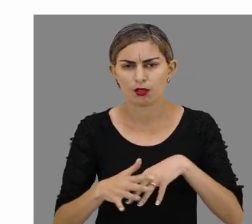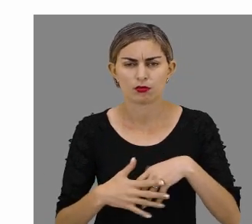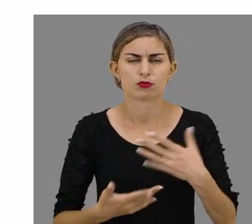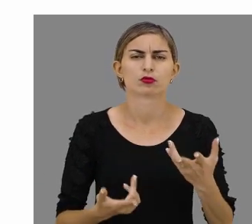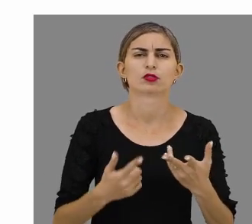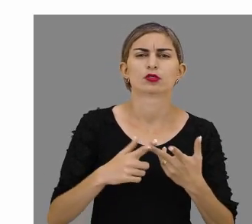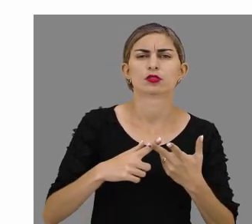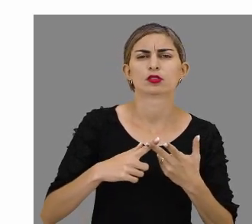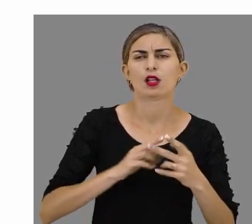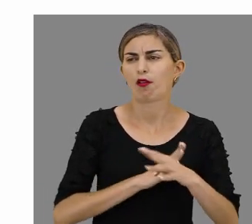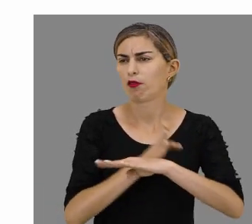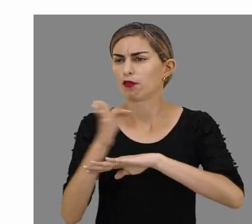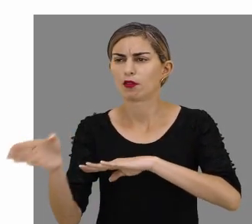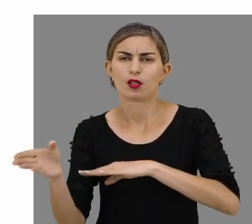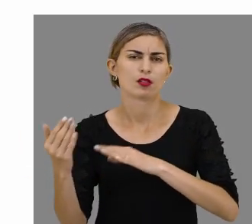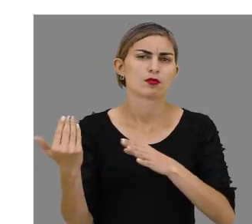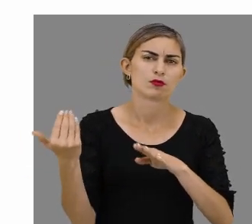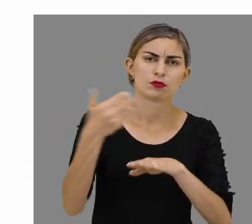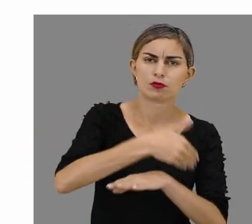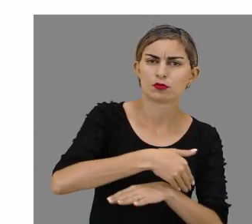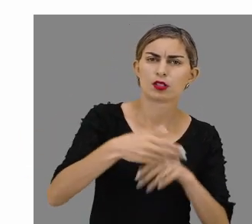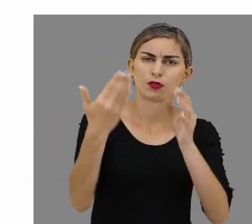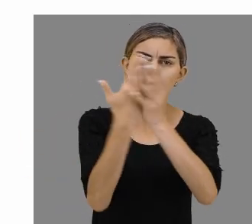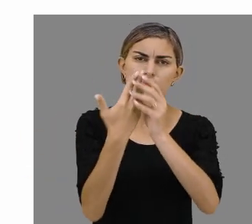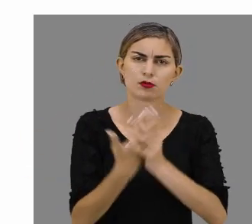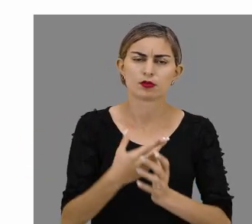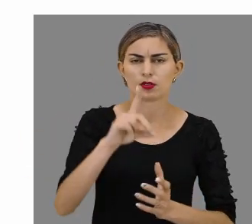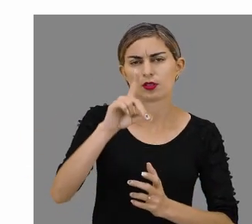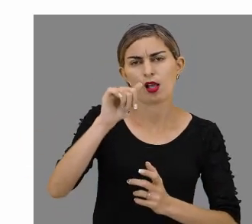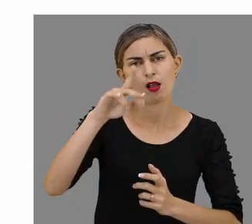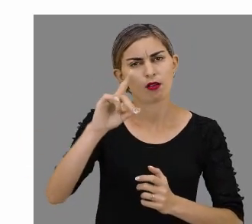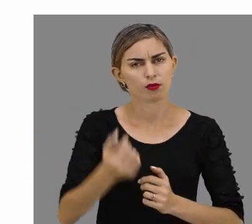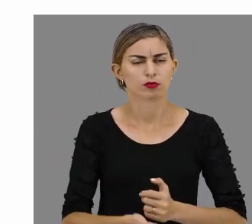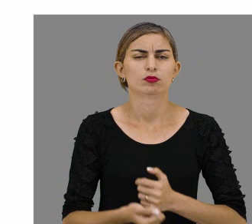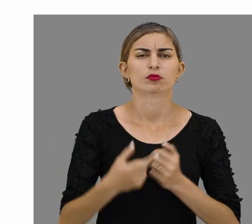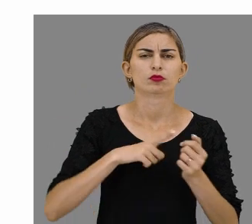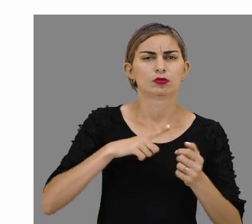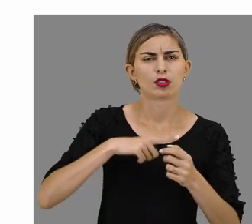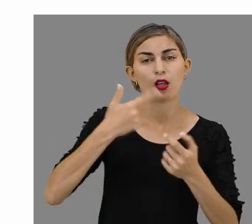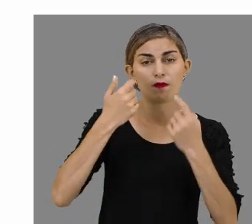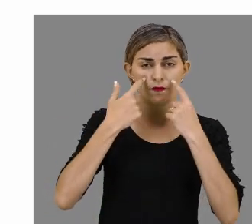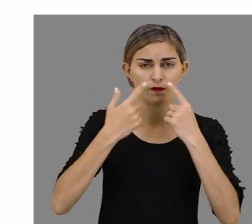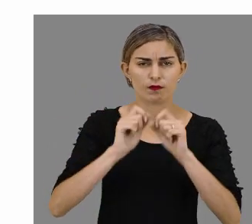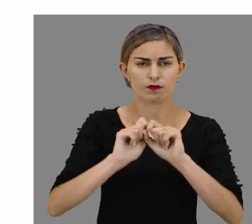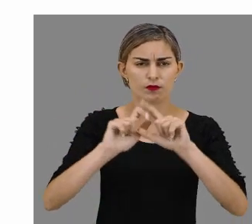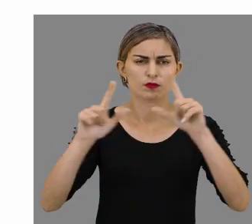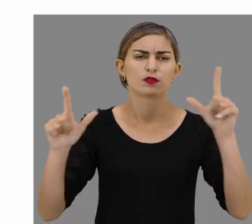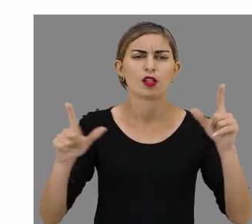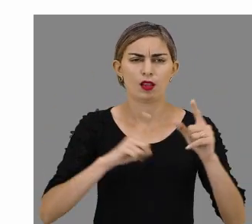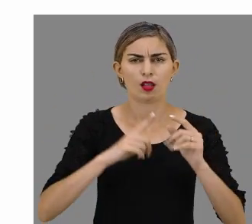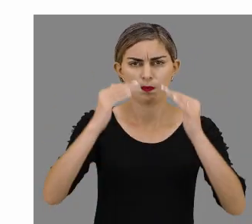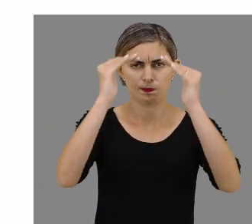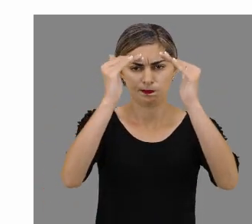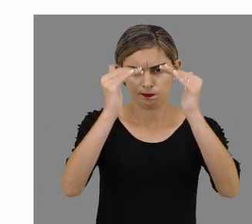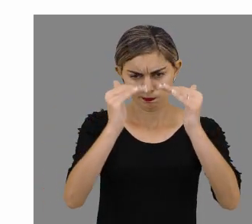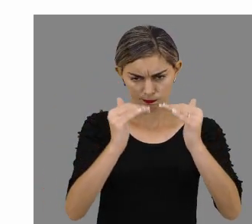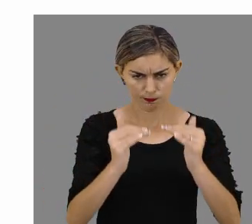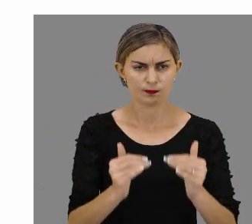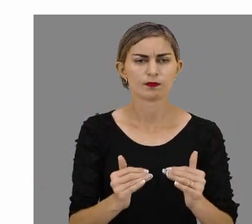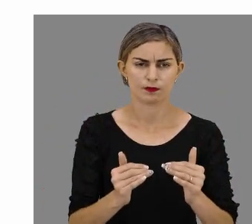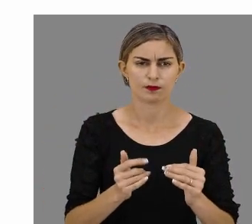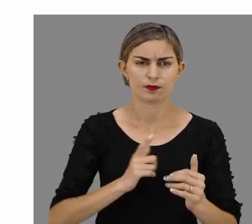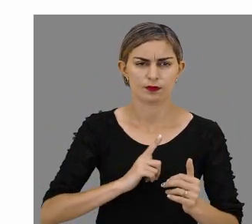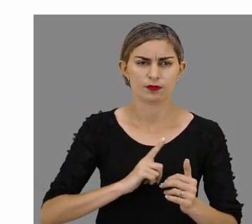atribuição, operações de entrada e saída de dados, entre outros. Vocês podem ver pela imagem onde a gente tem uma